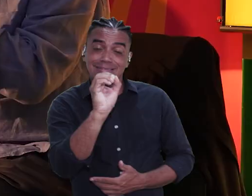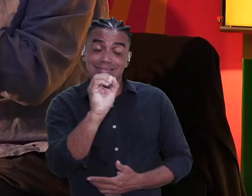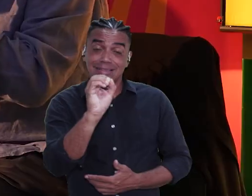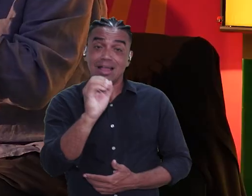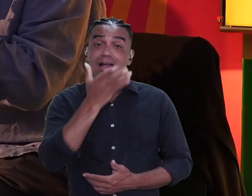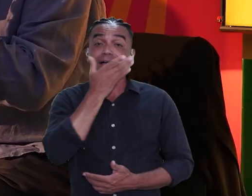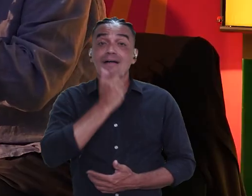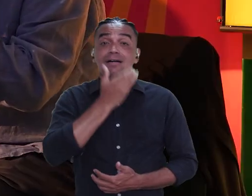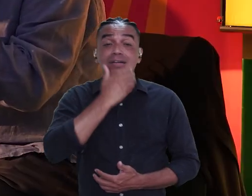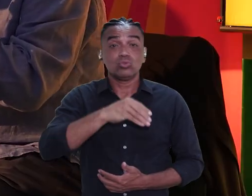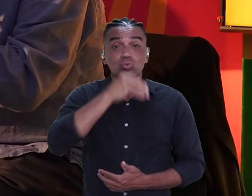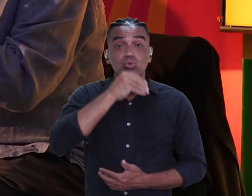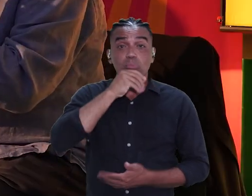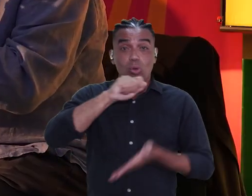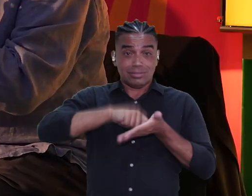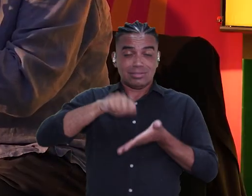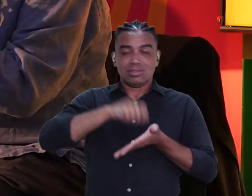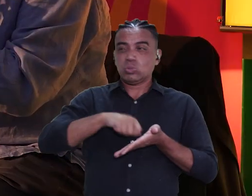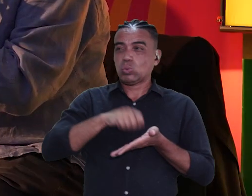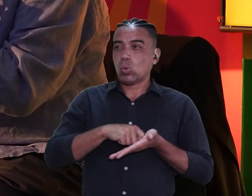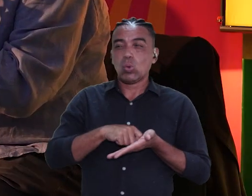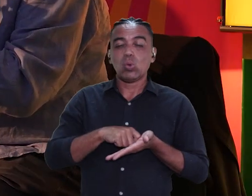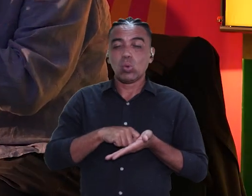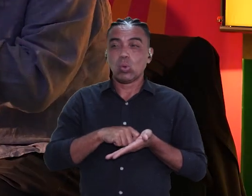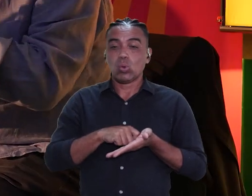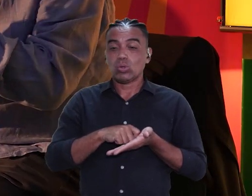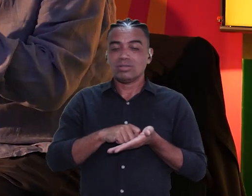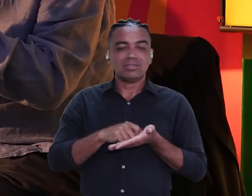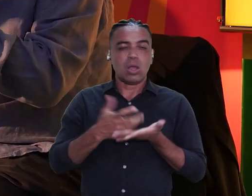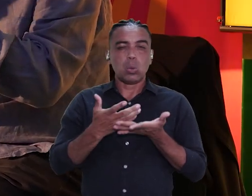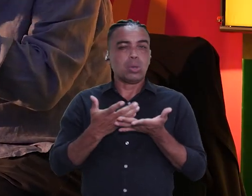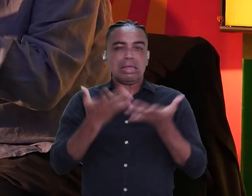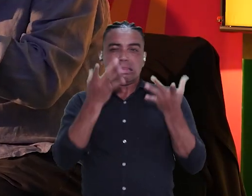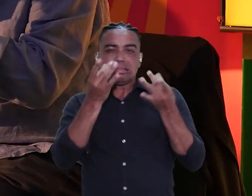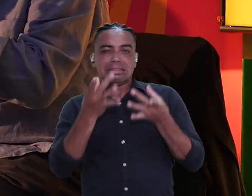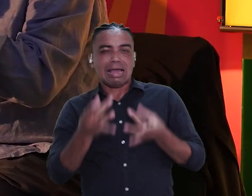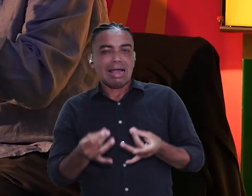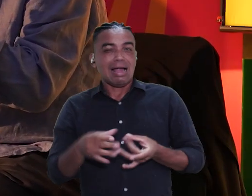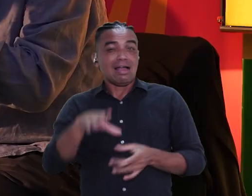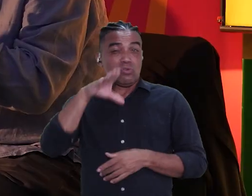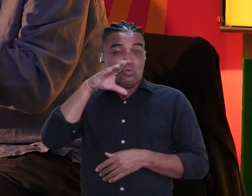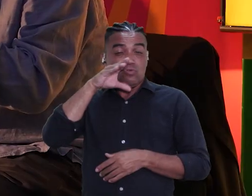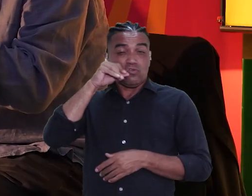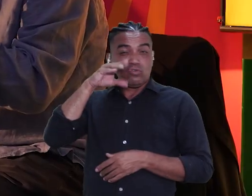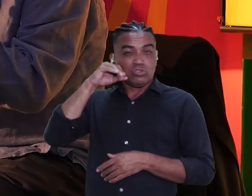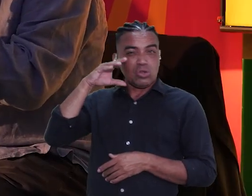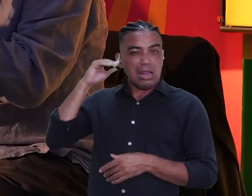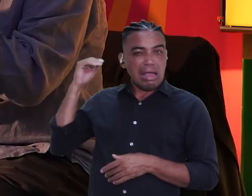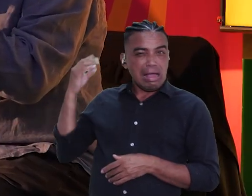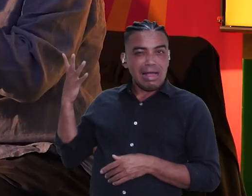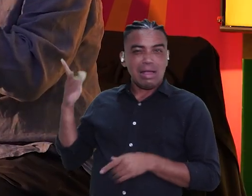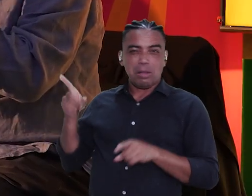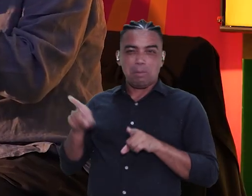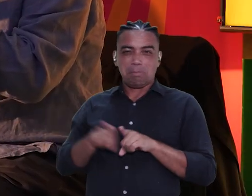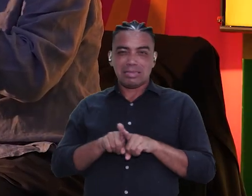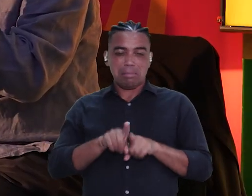uma minúcia de funcionário e uma minúcia quase sadomasoquista,